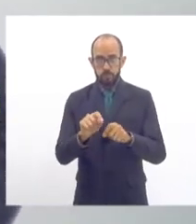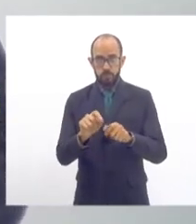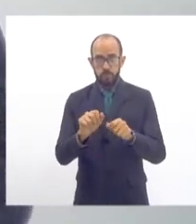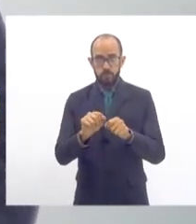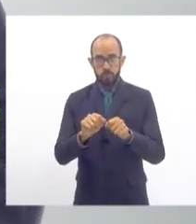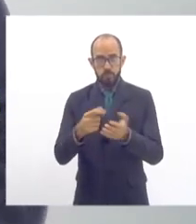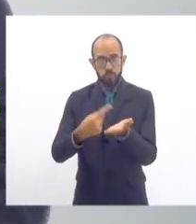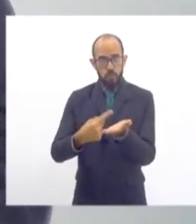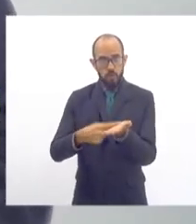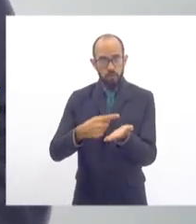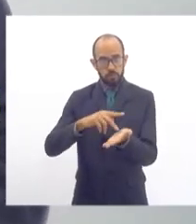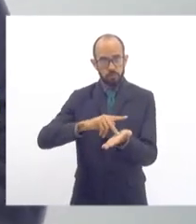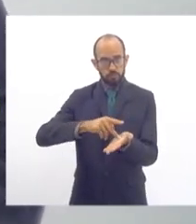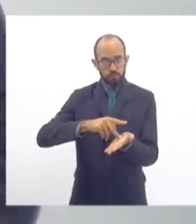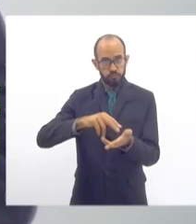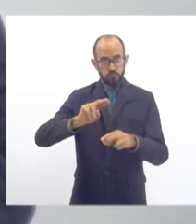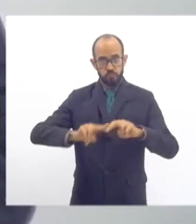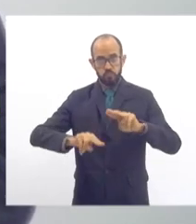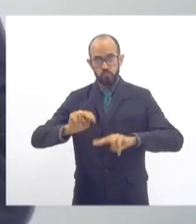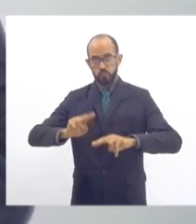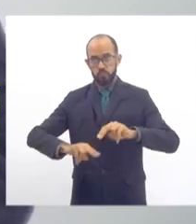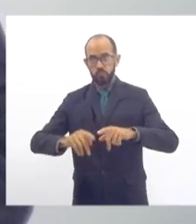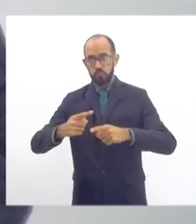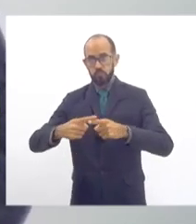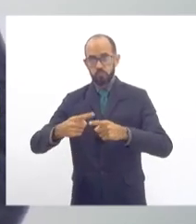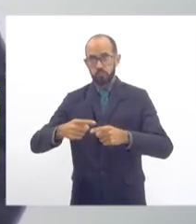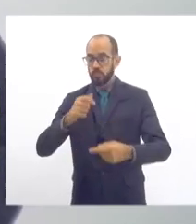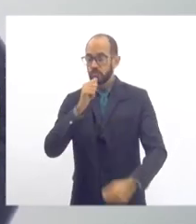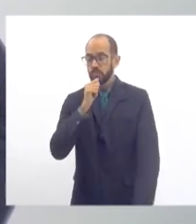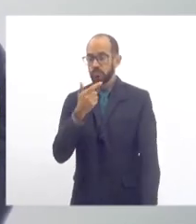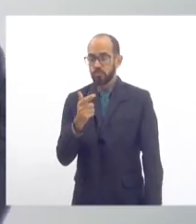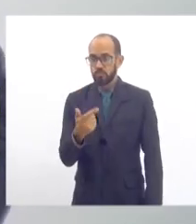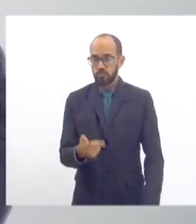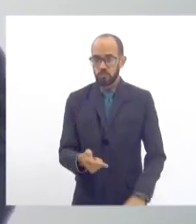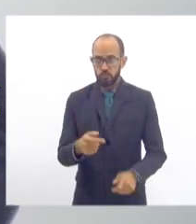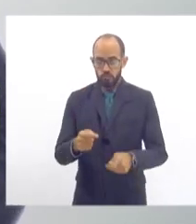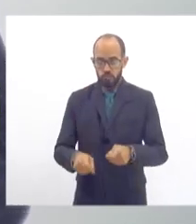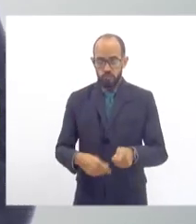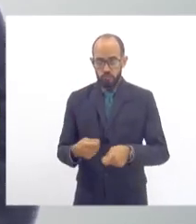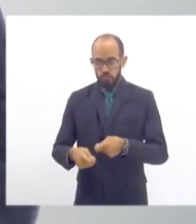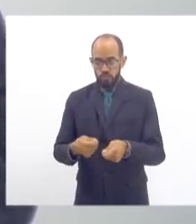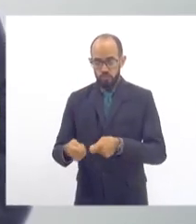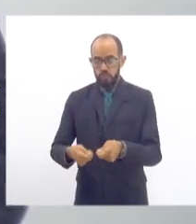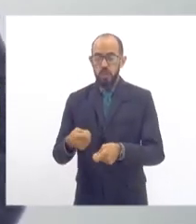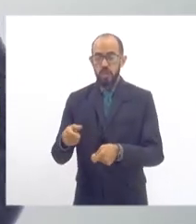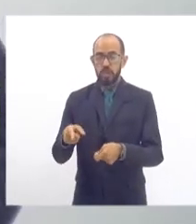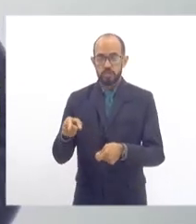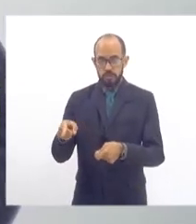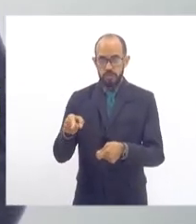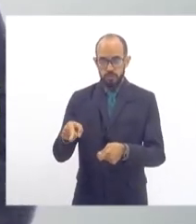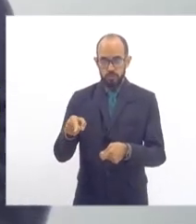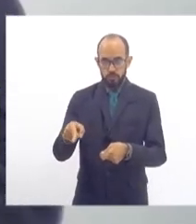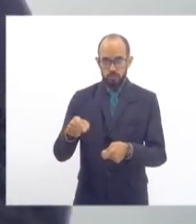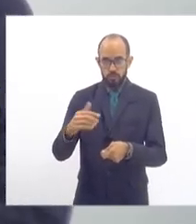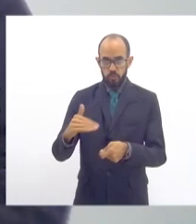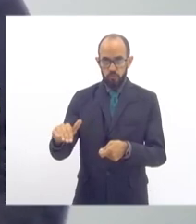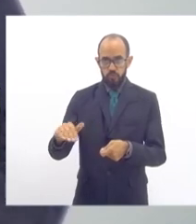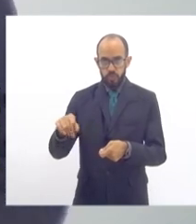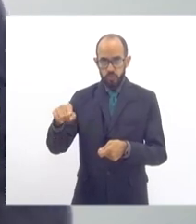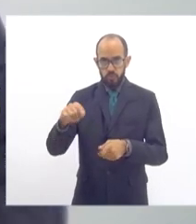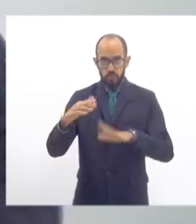que é em junho, porque a gente não tinha muito também ingerência sobre tão somente o envio para a Casa